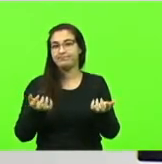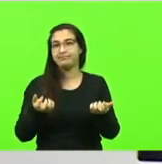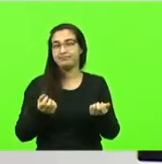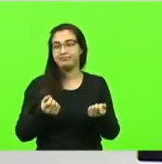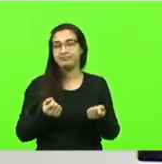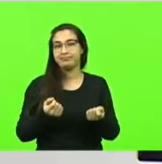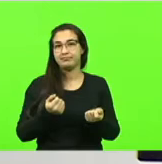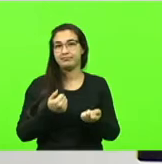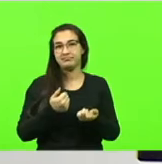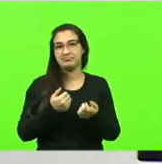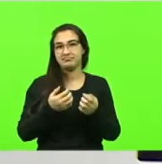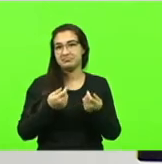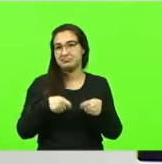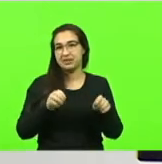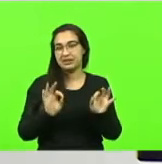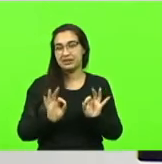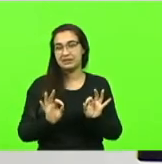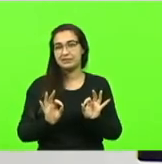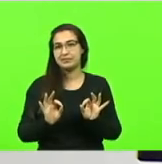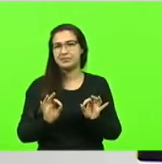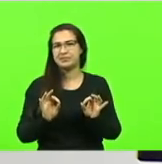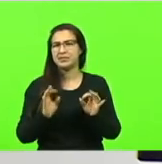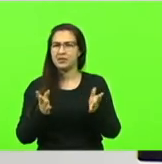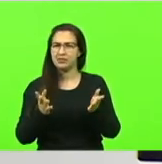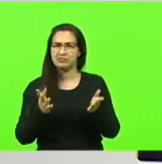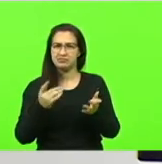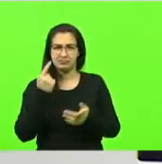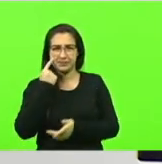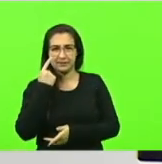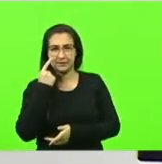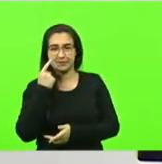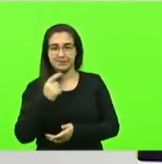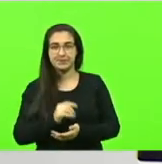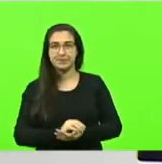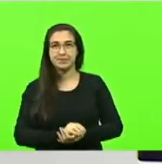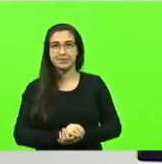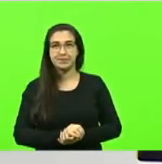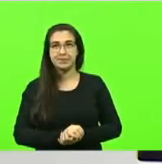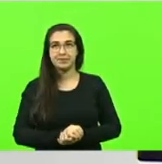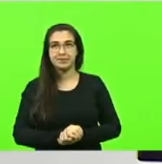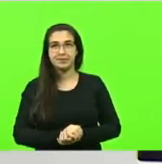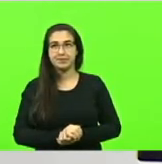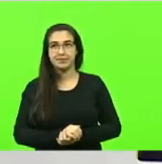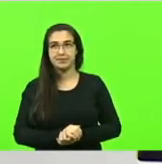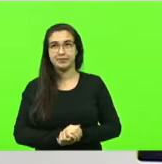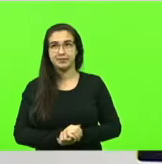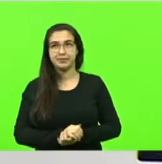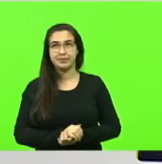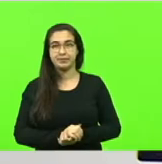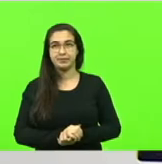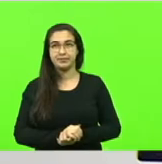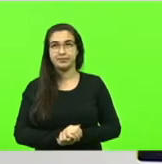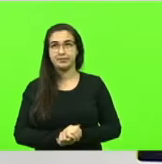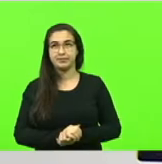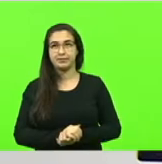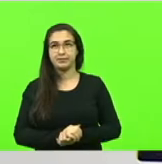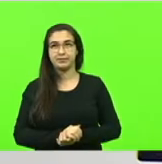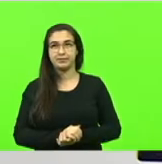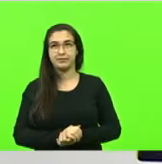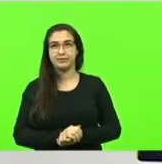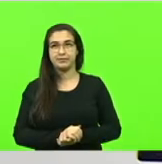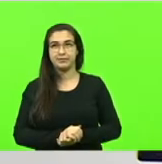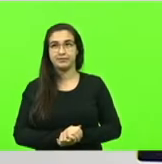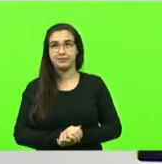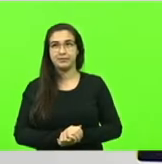dispensa de licitação. Então vamos lá. Deixa eu ver aqui, onde é que está aqui.